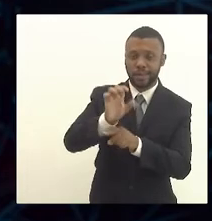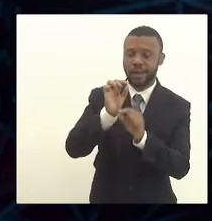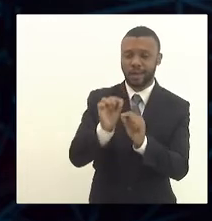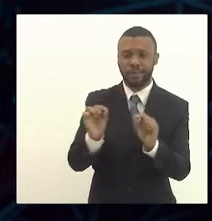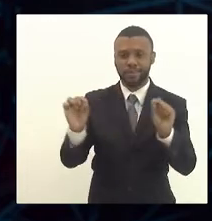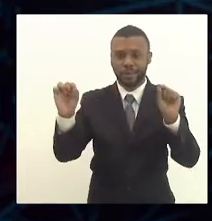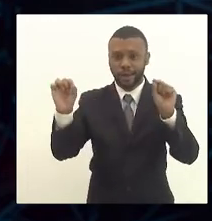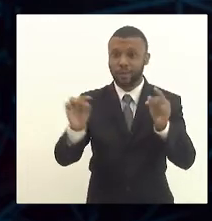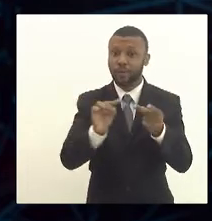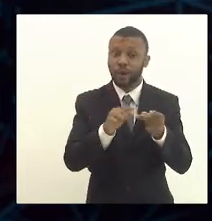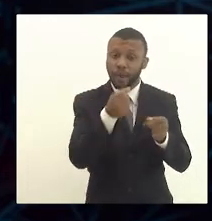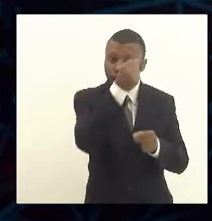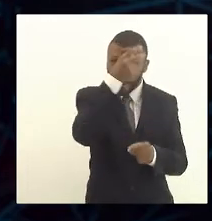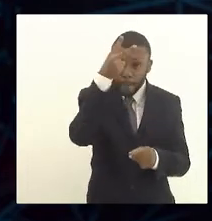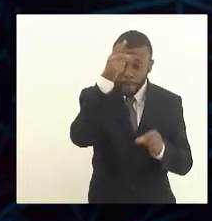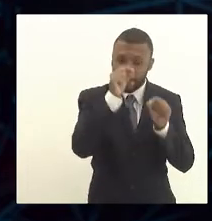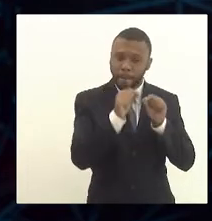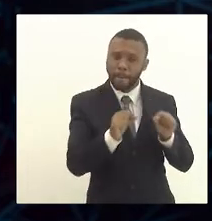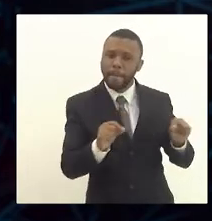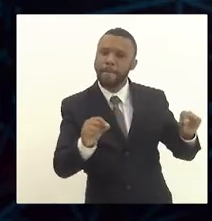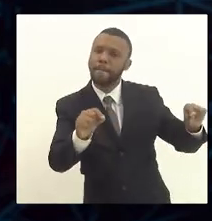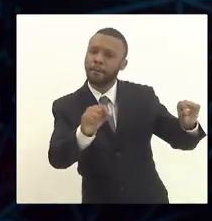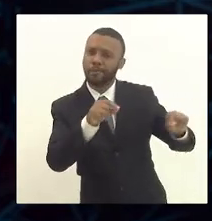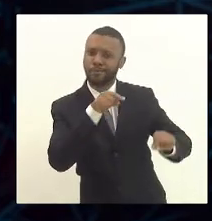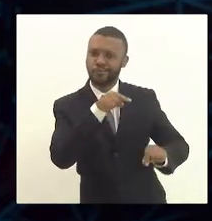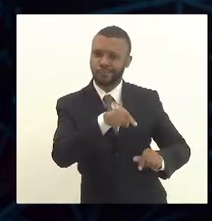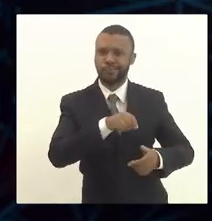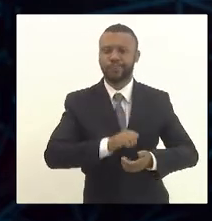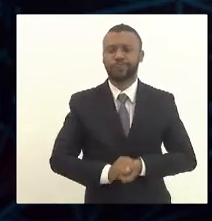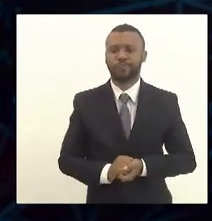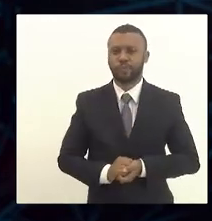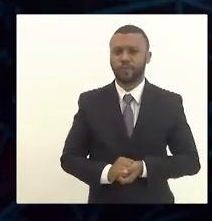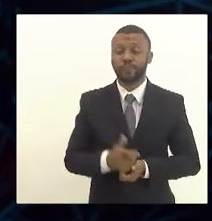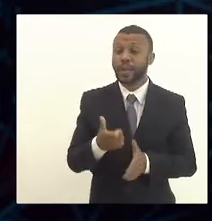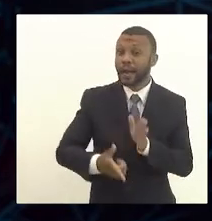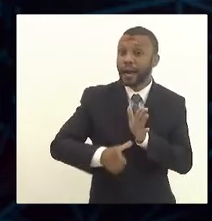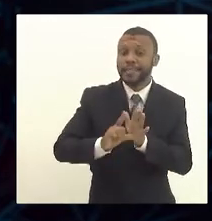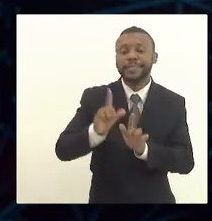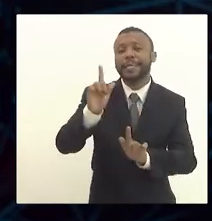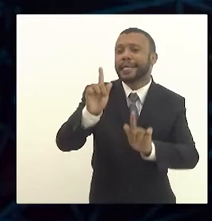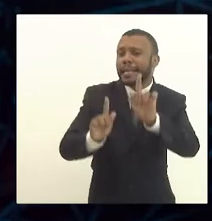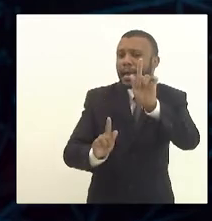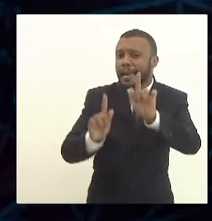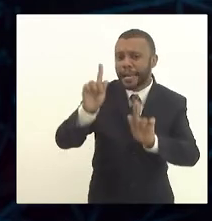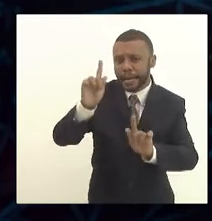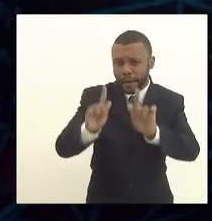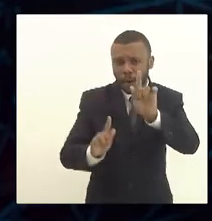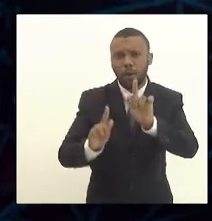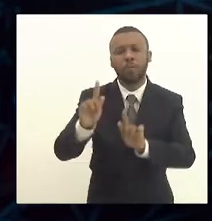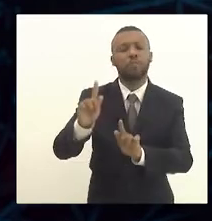partir do leilão do ano passado, esses entes, aliás, inclusive antes desse leilão, como esses entes vêm se